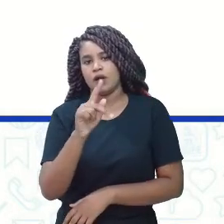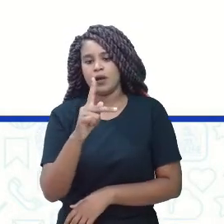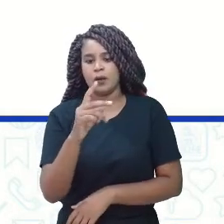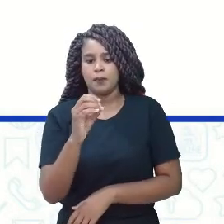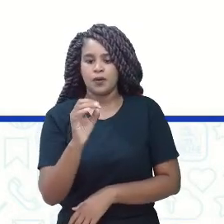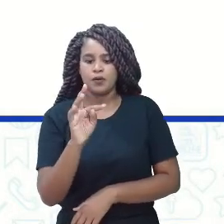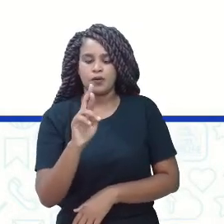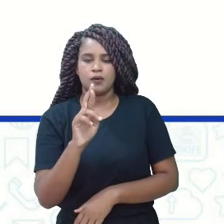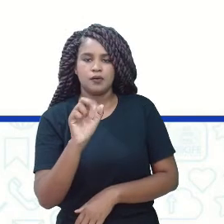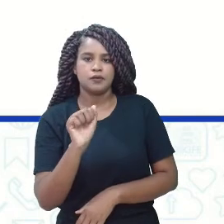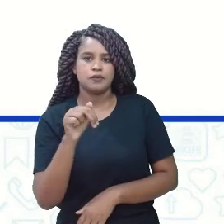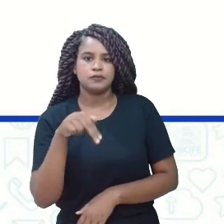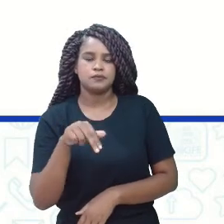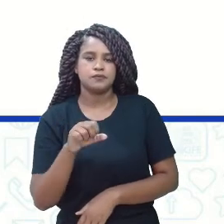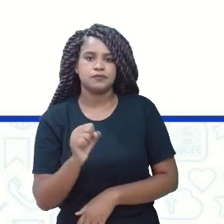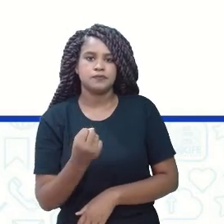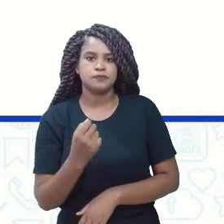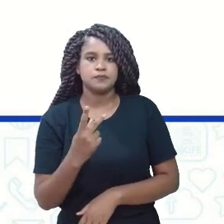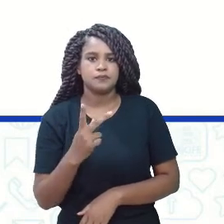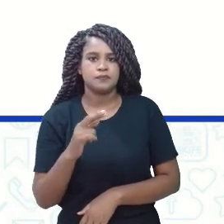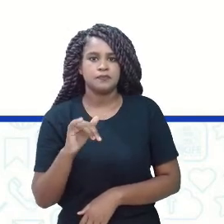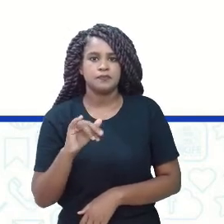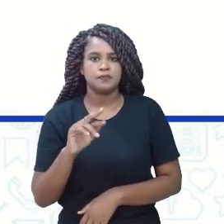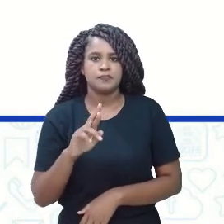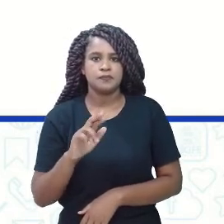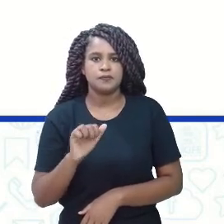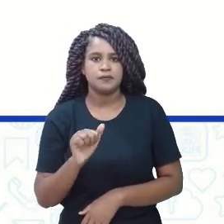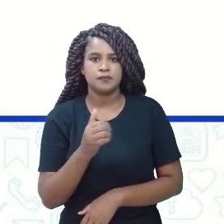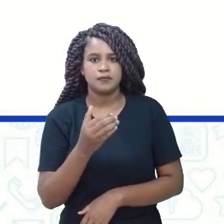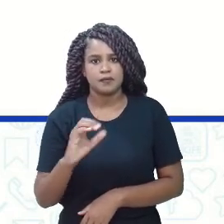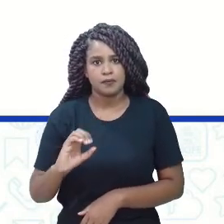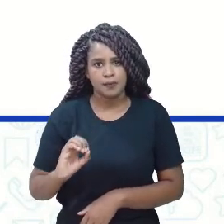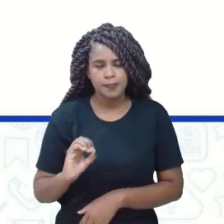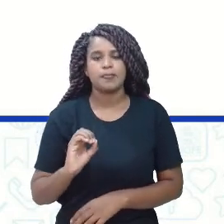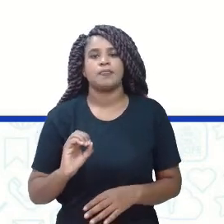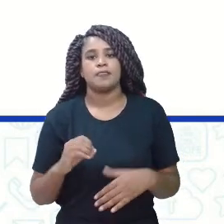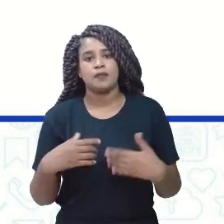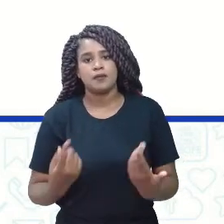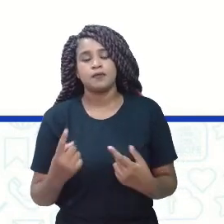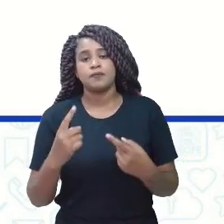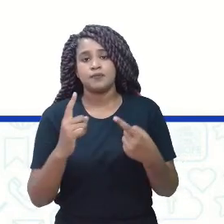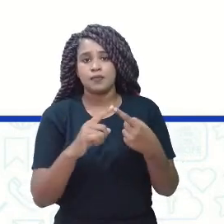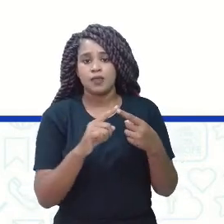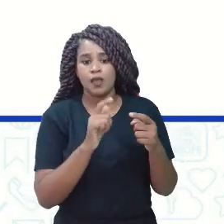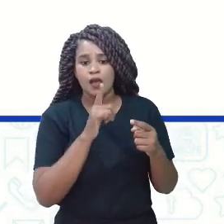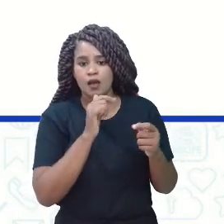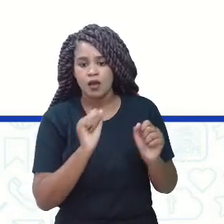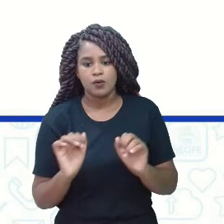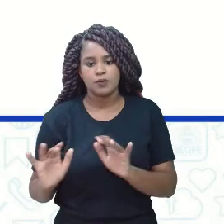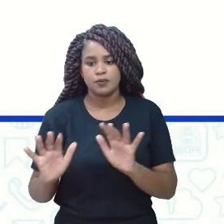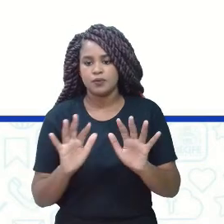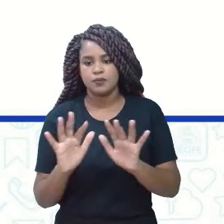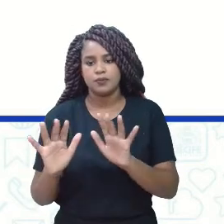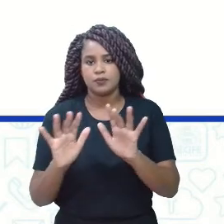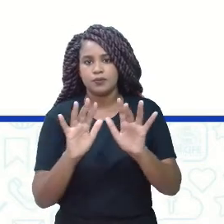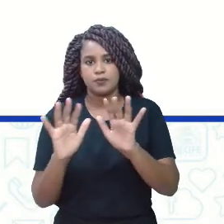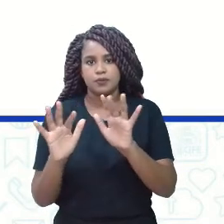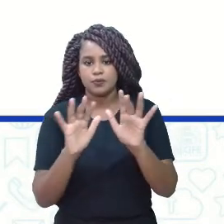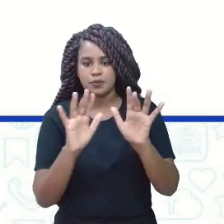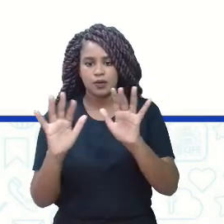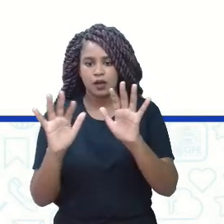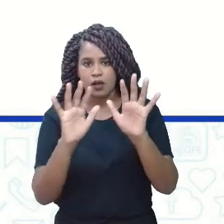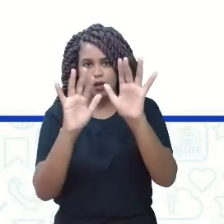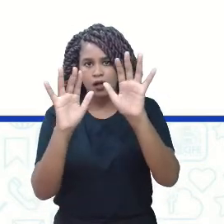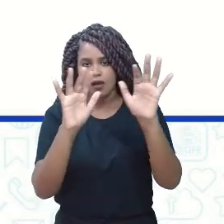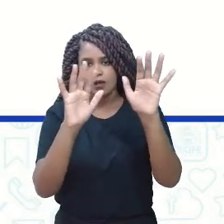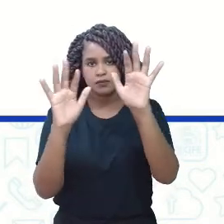e a transpiração das plantas. Aí junto também com a evaporação ali da água, vai subir esse